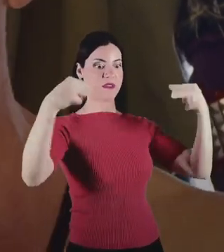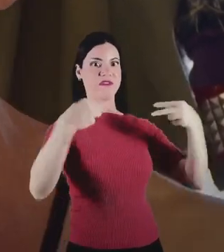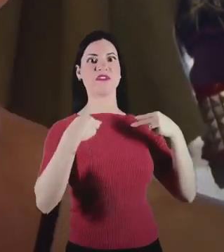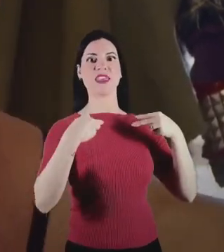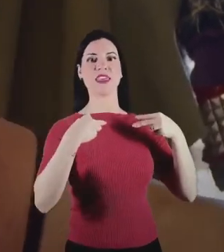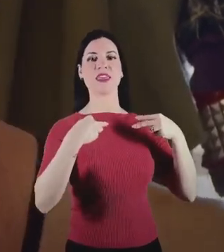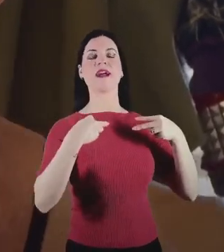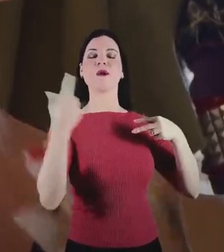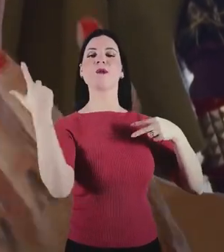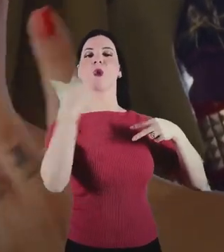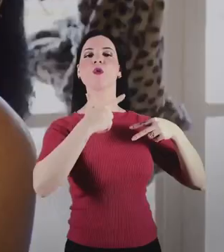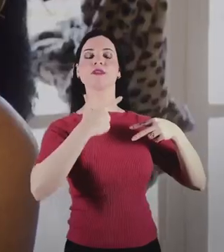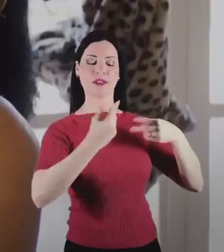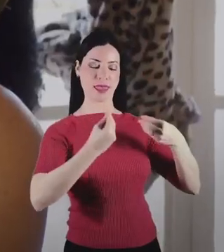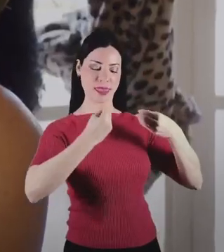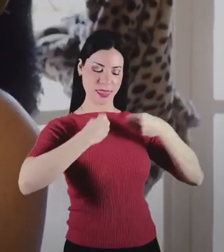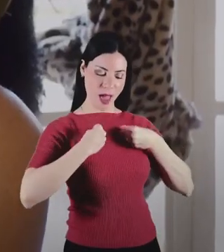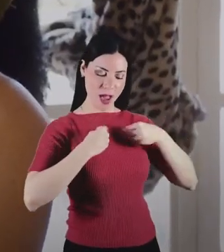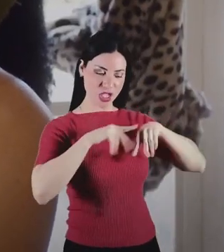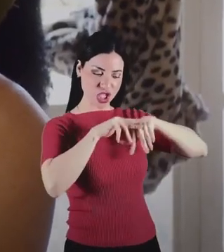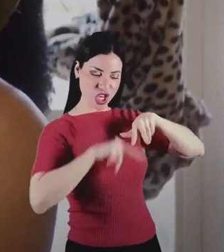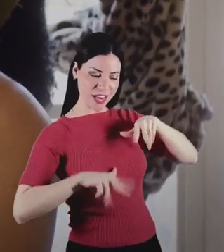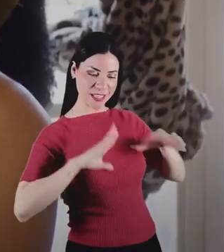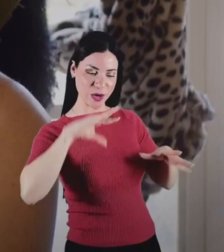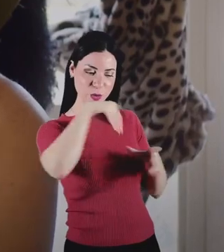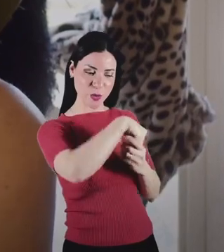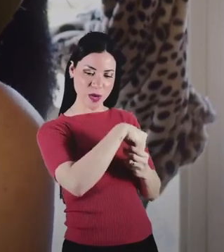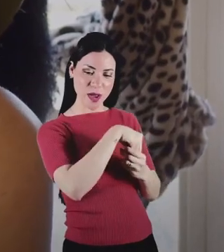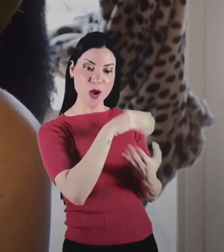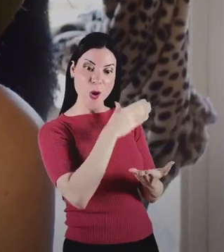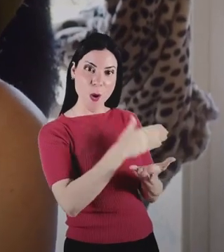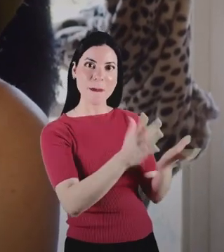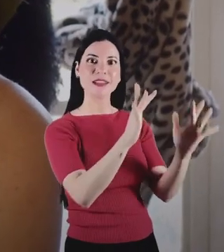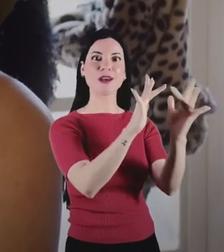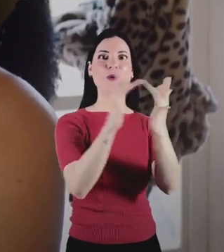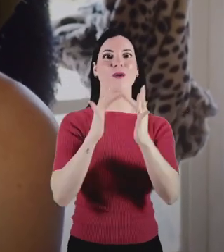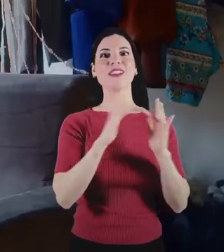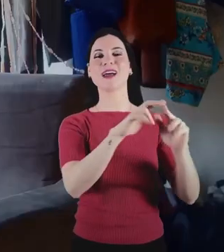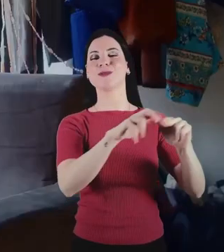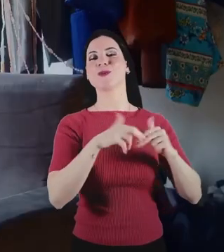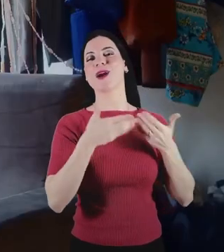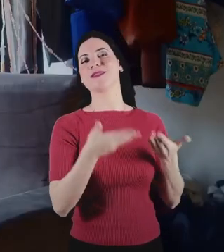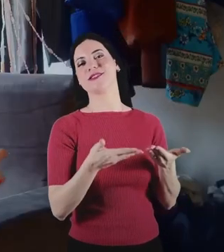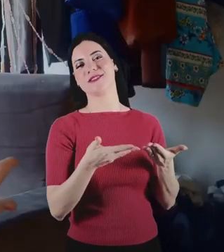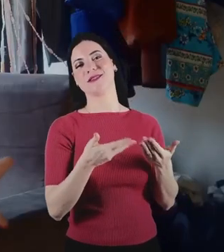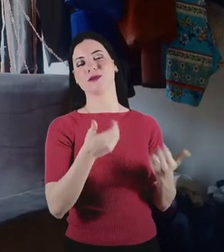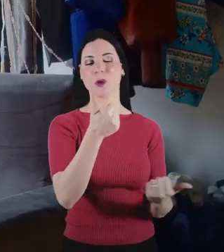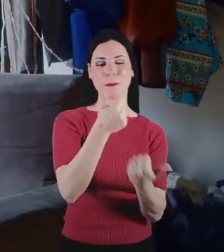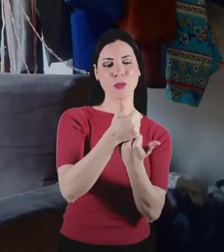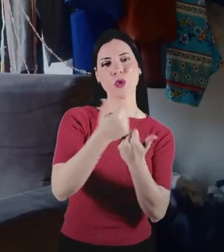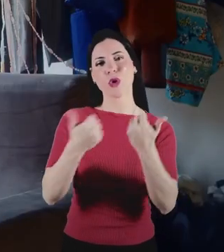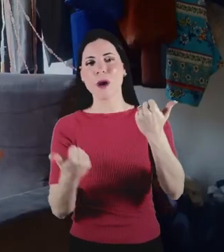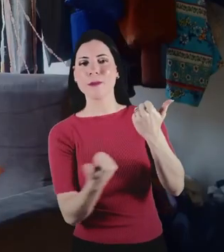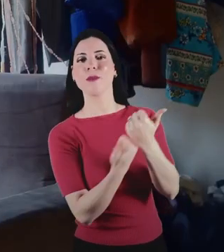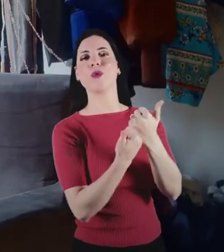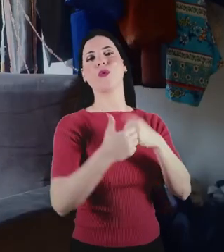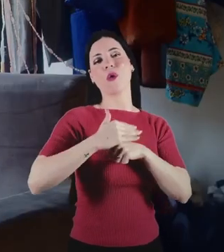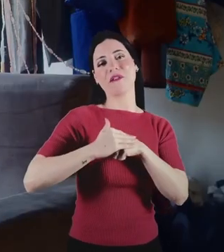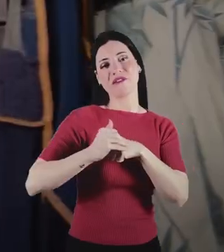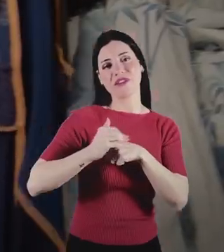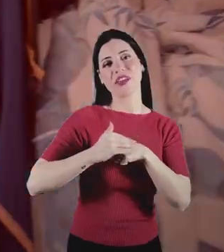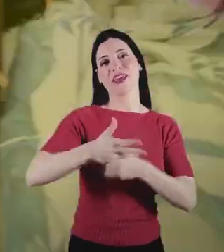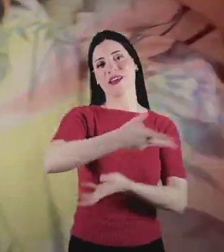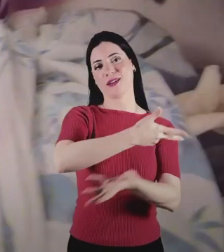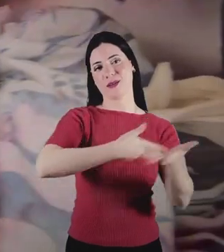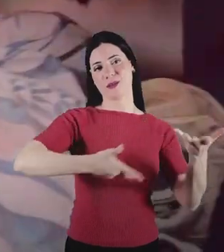gênero, de estar habitando esse lugar. E aí acaba-se também construindo uma rede por conta disso, né? Uma rede de apoio, uma rede de